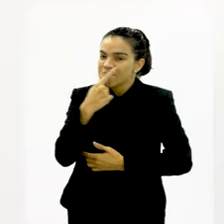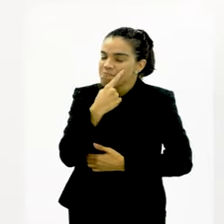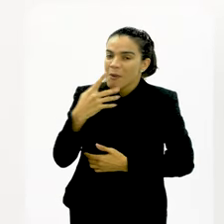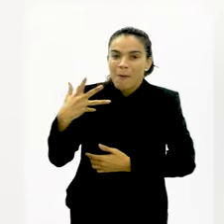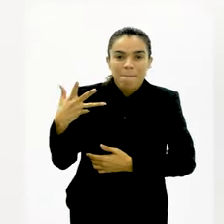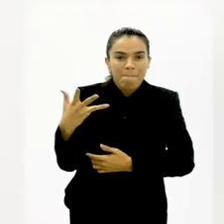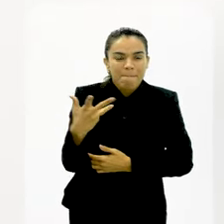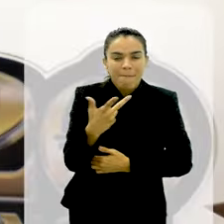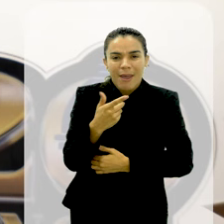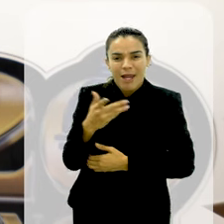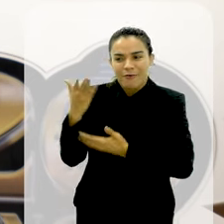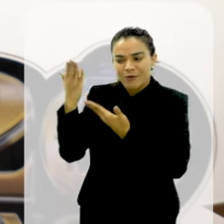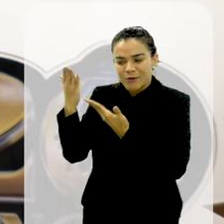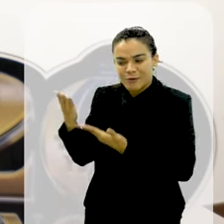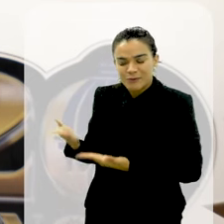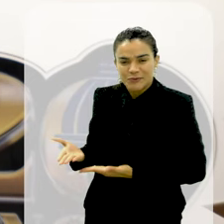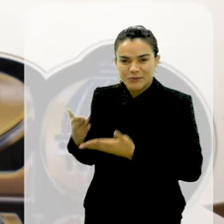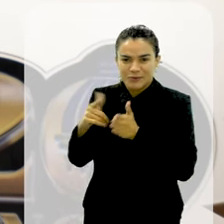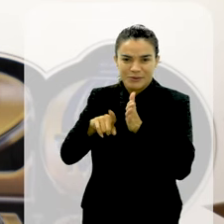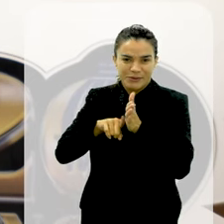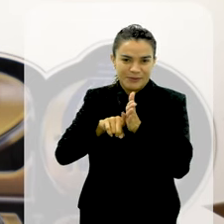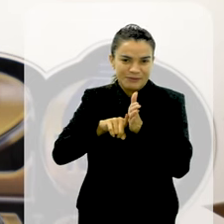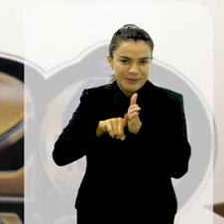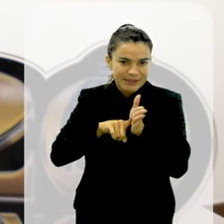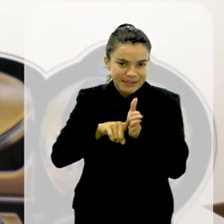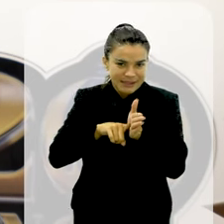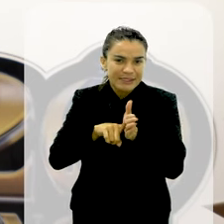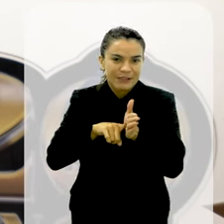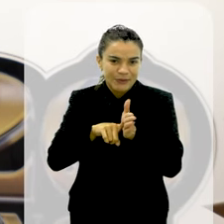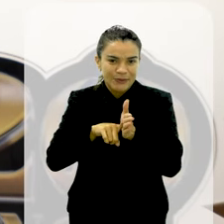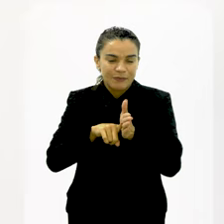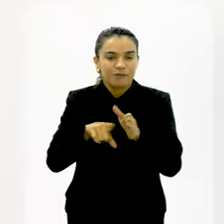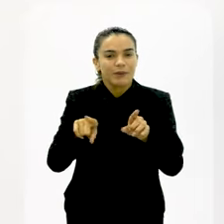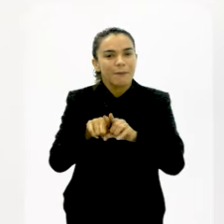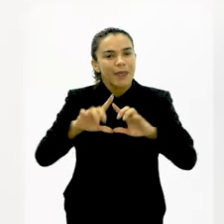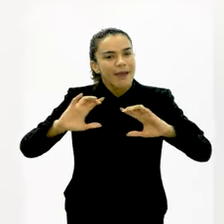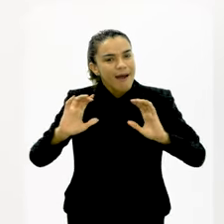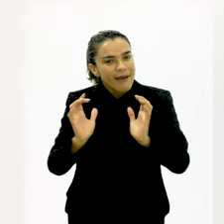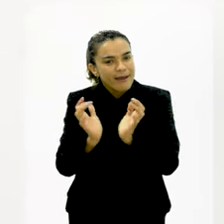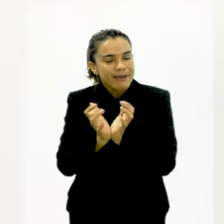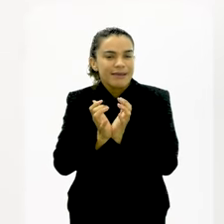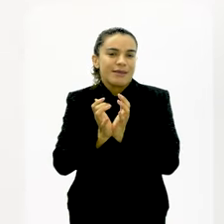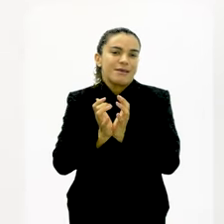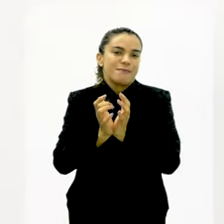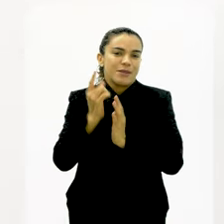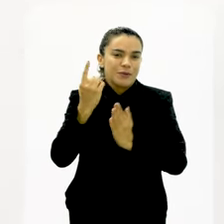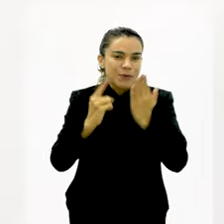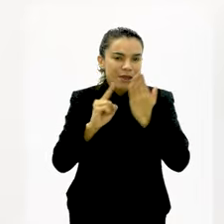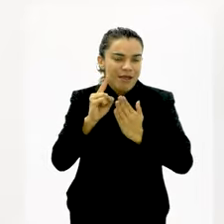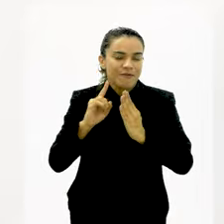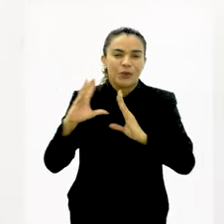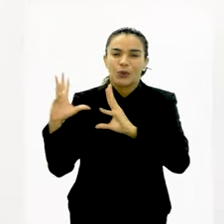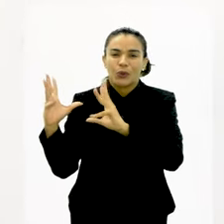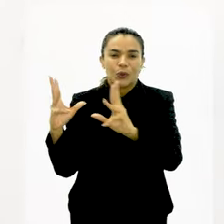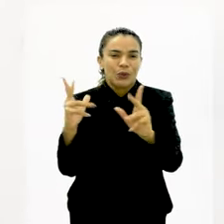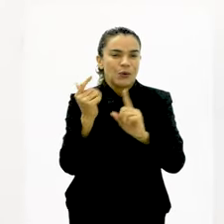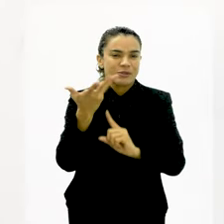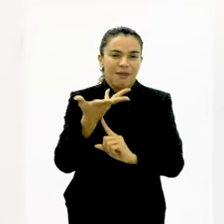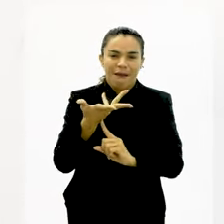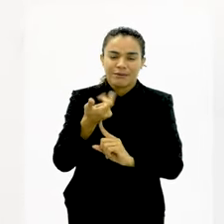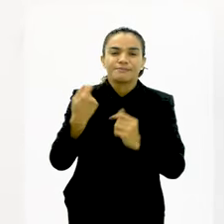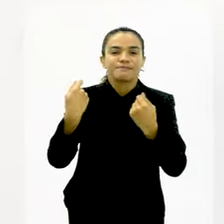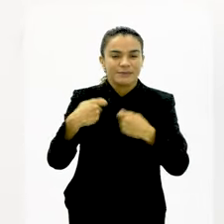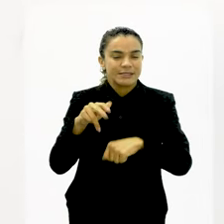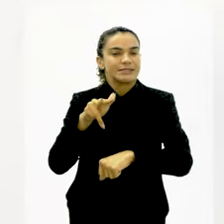bons olhos. Eu acho que não somente o enredista, eu acho que toda a equipe do carnaval, todos os artistas